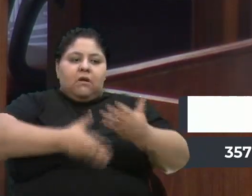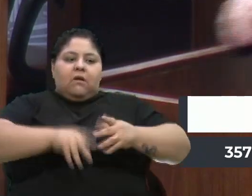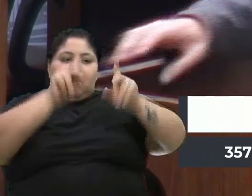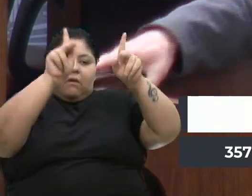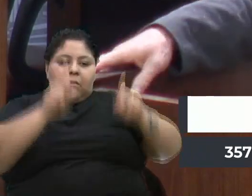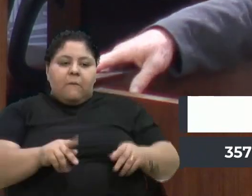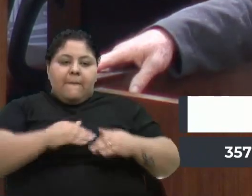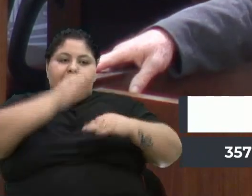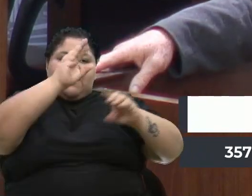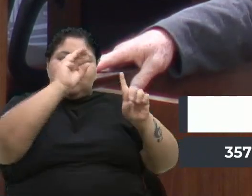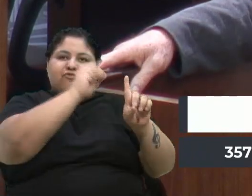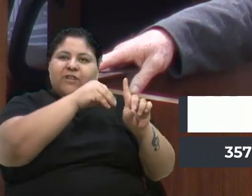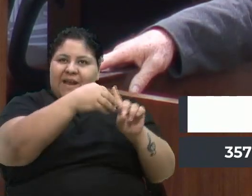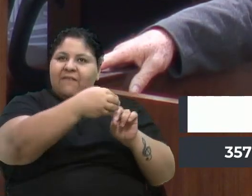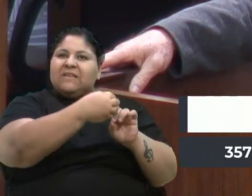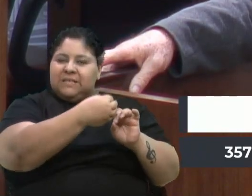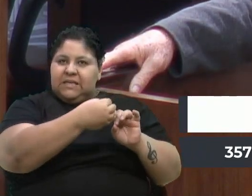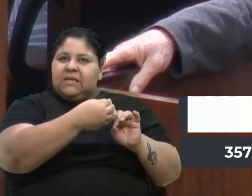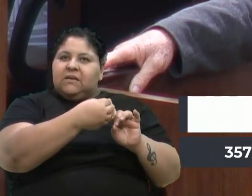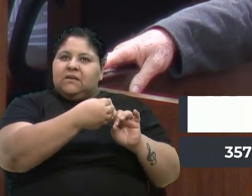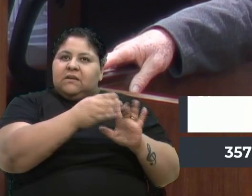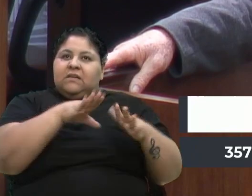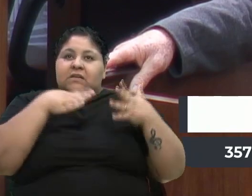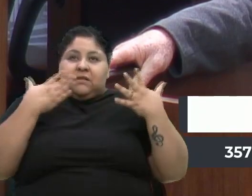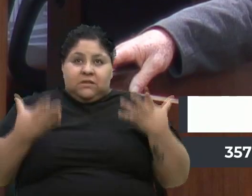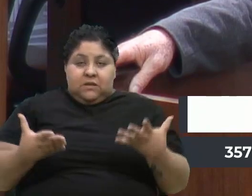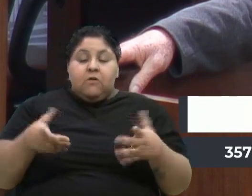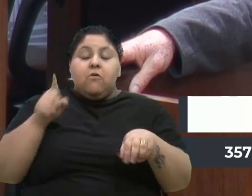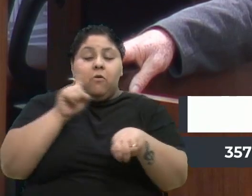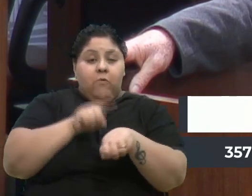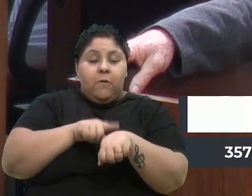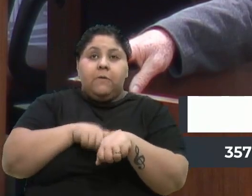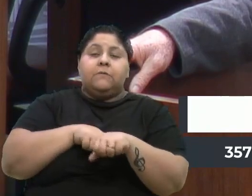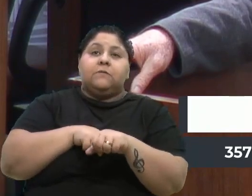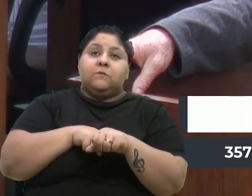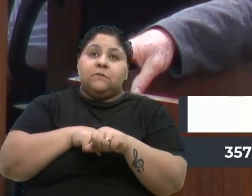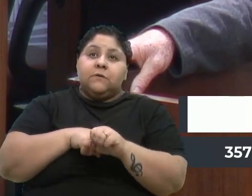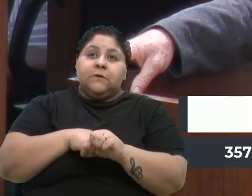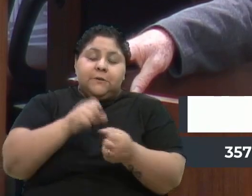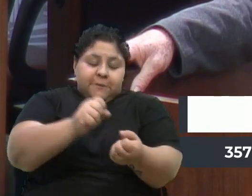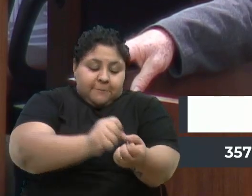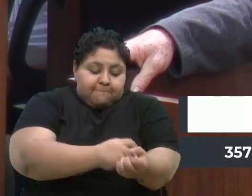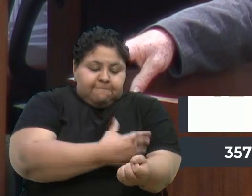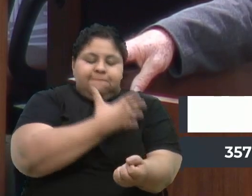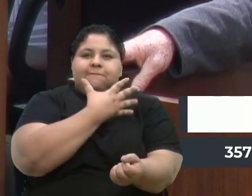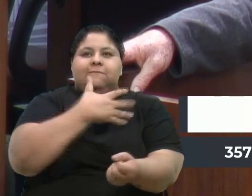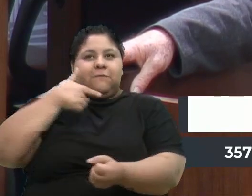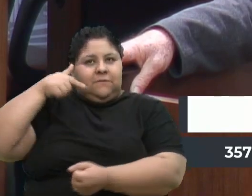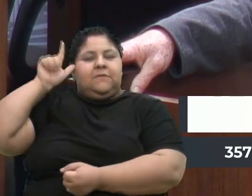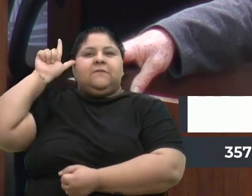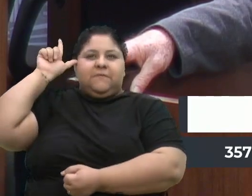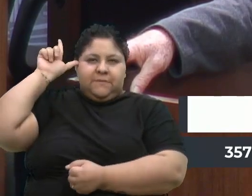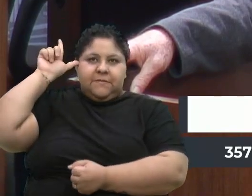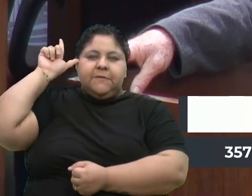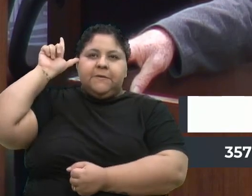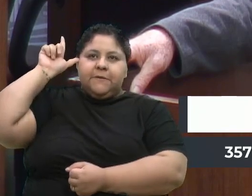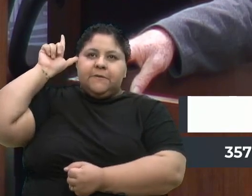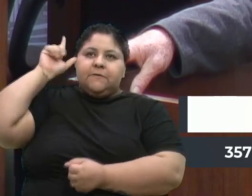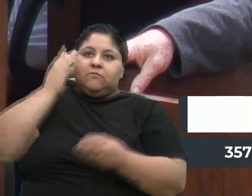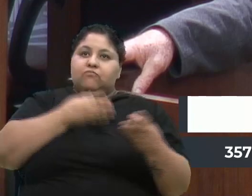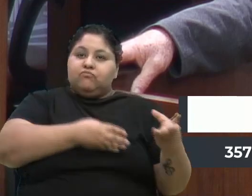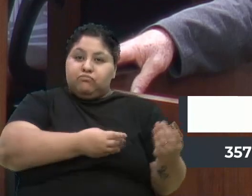mais necessitadas. Então, foram momentos emocionantes ontem,